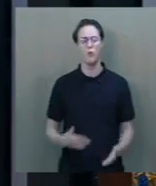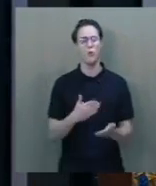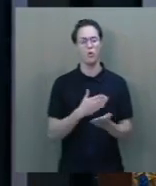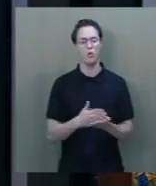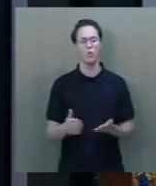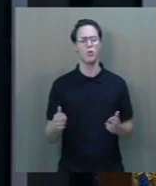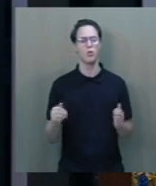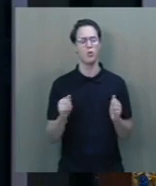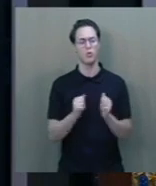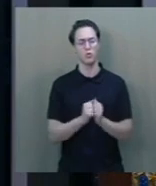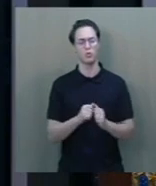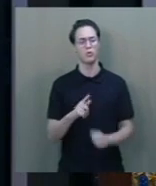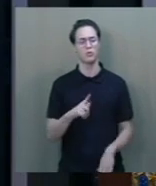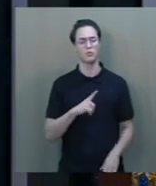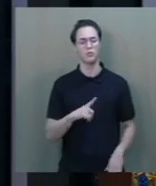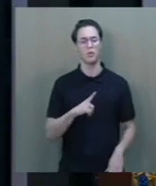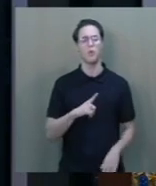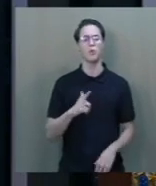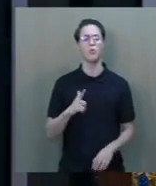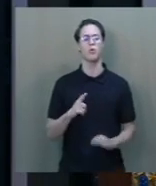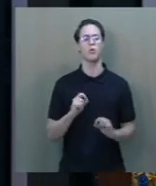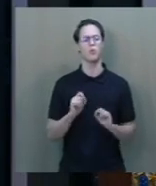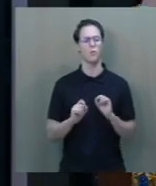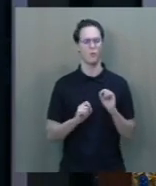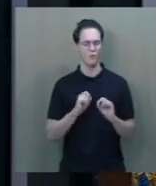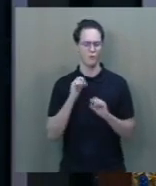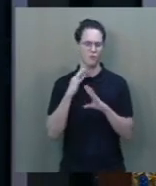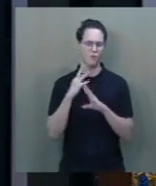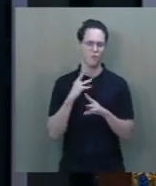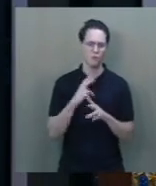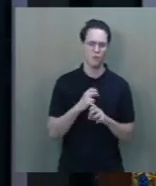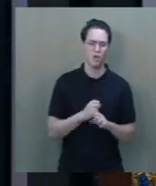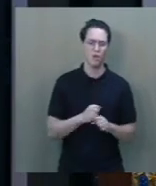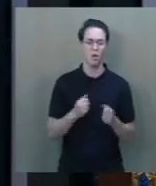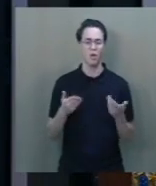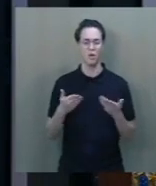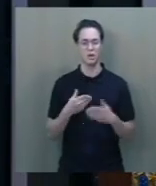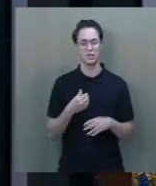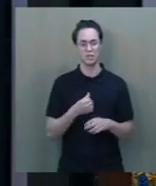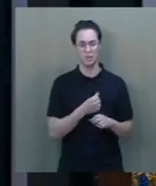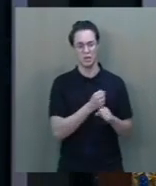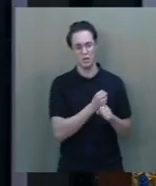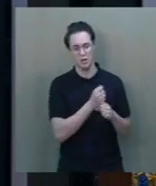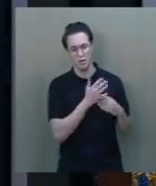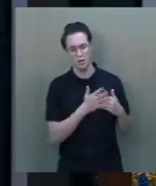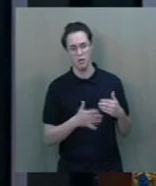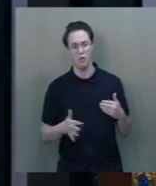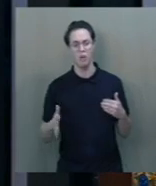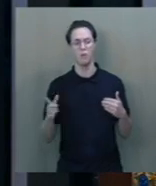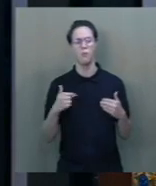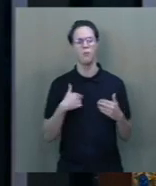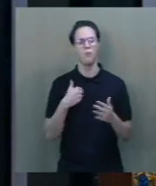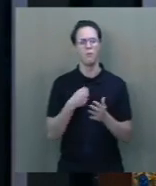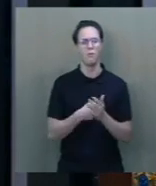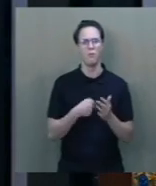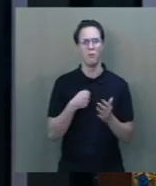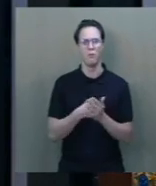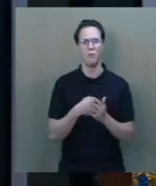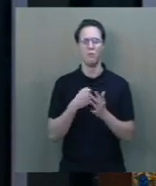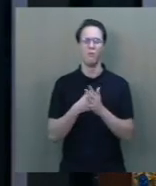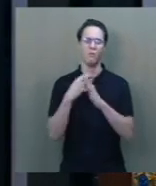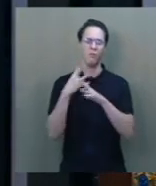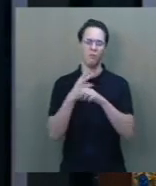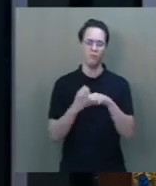uma forte reparação histórica e social desses últimos 6 anos. Eu estarei na luta pelo fortalecimento